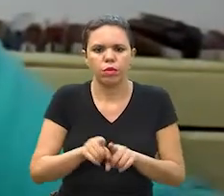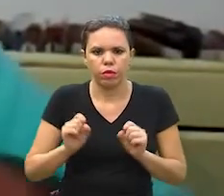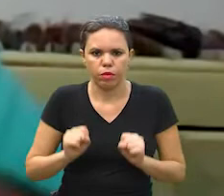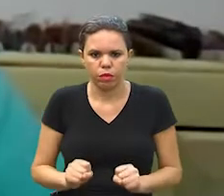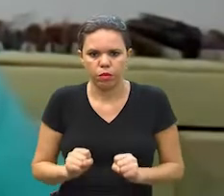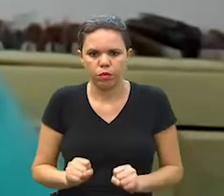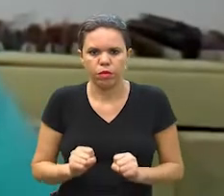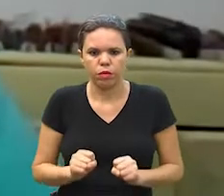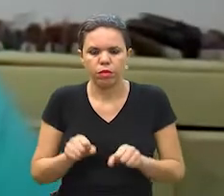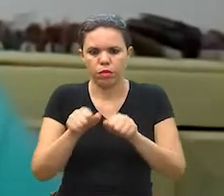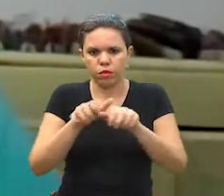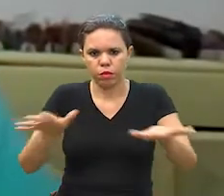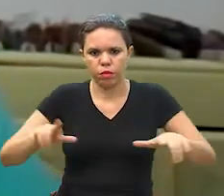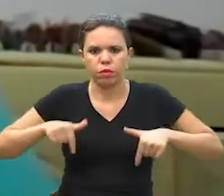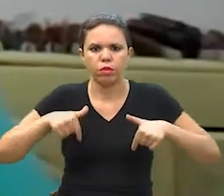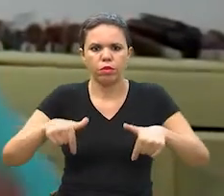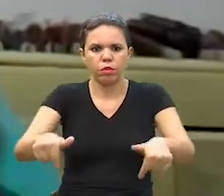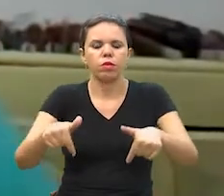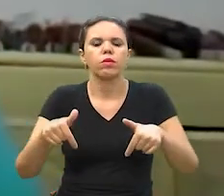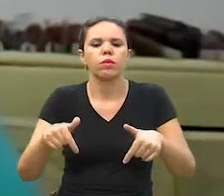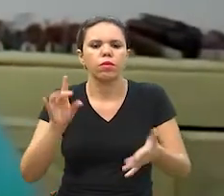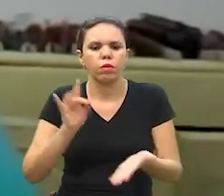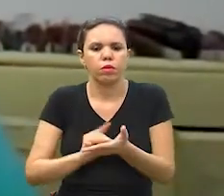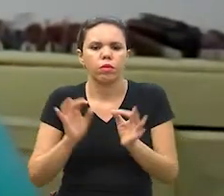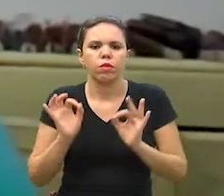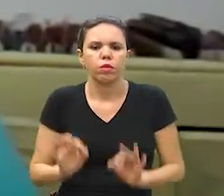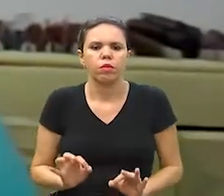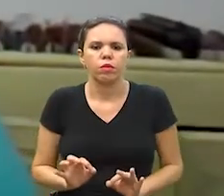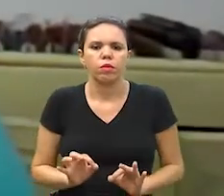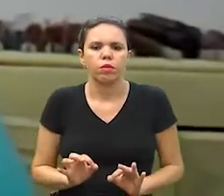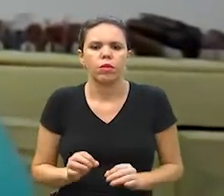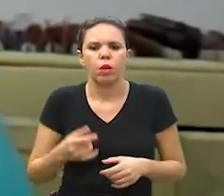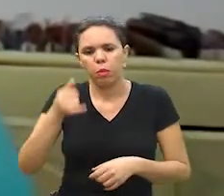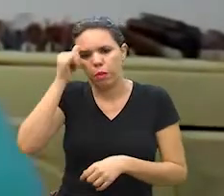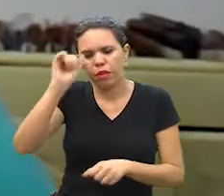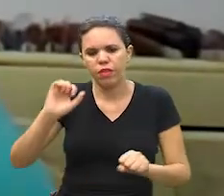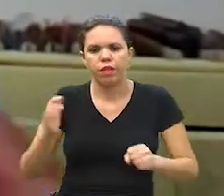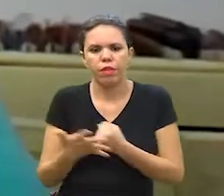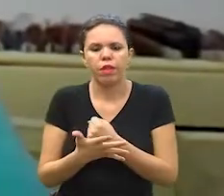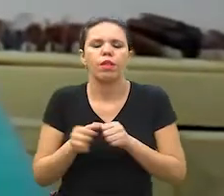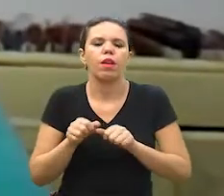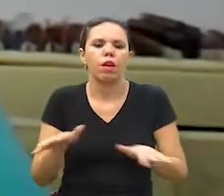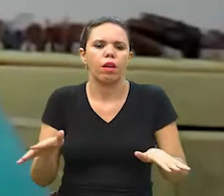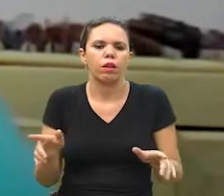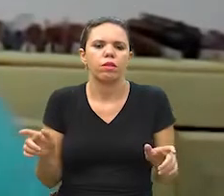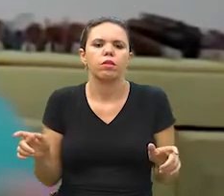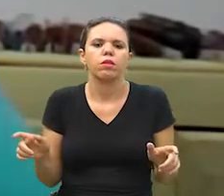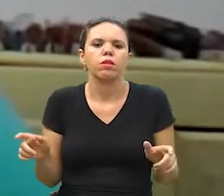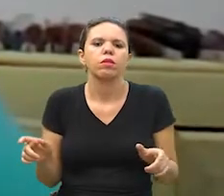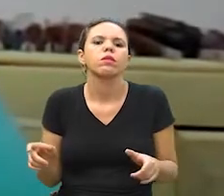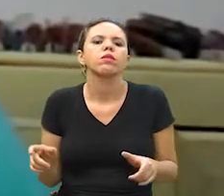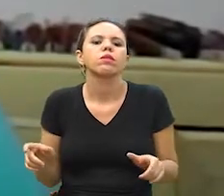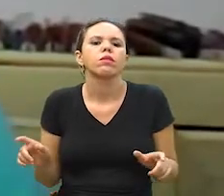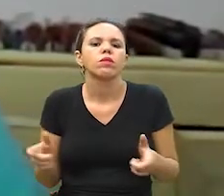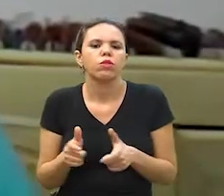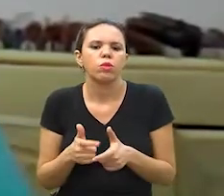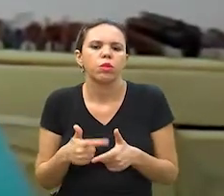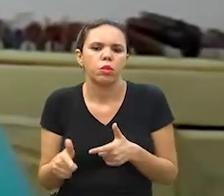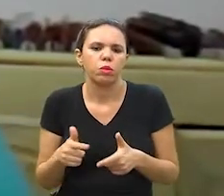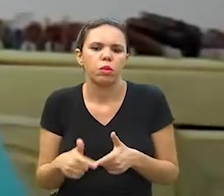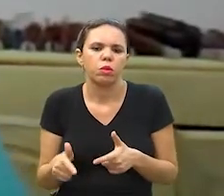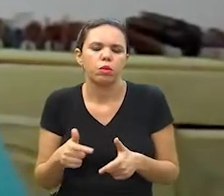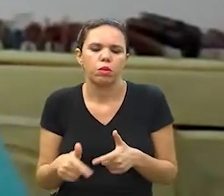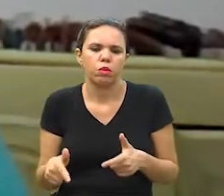possa disseminar ações efetivas do combate à pandemia e de minimização, né,